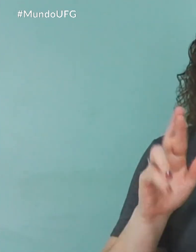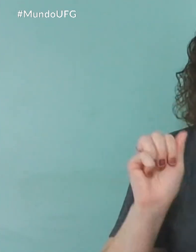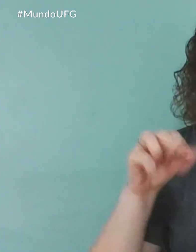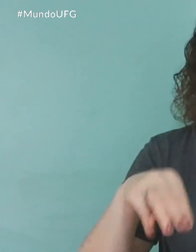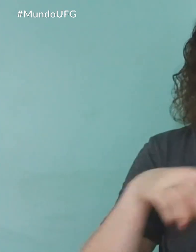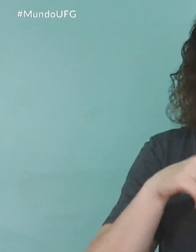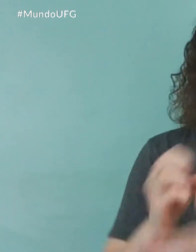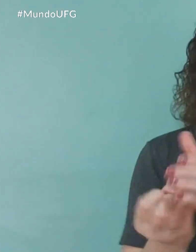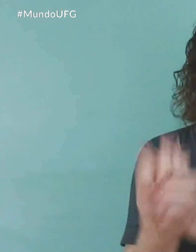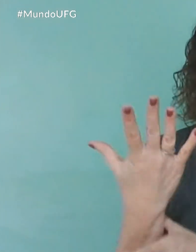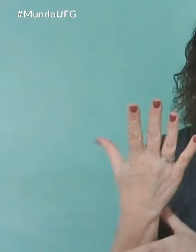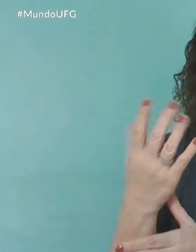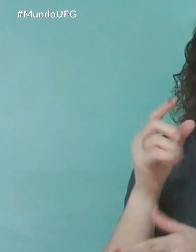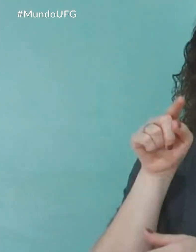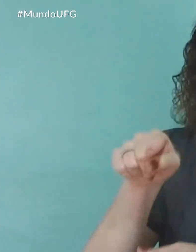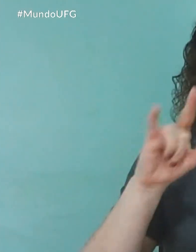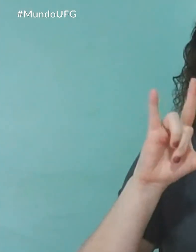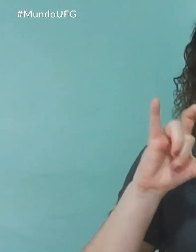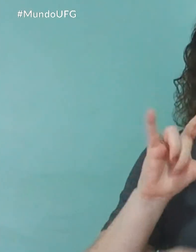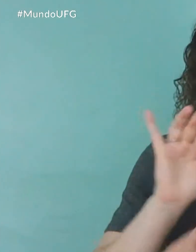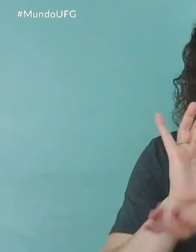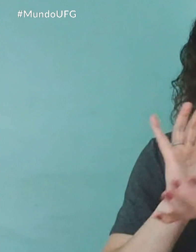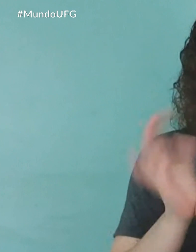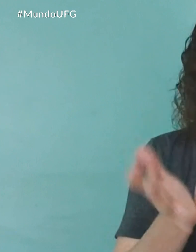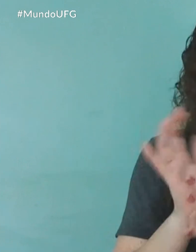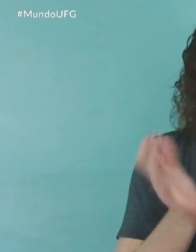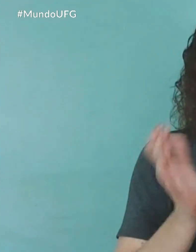nós, há pouco tempo,